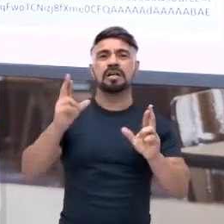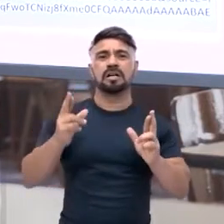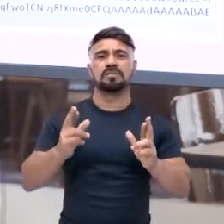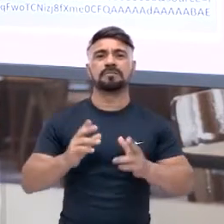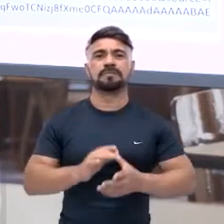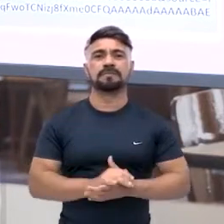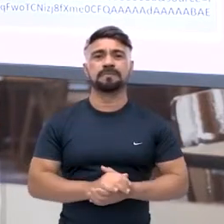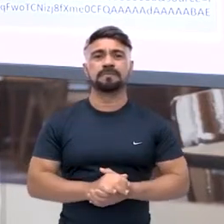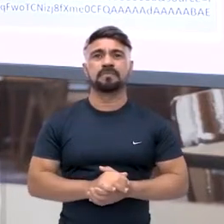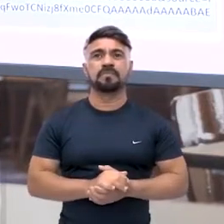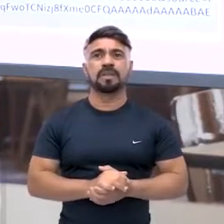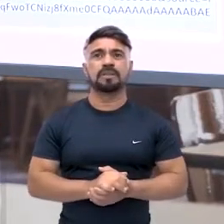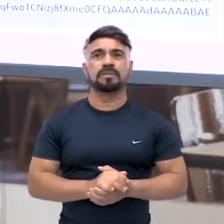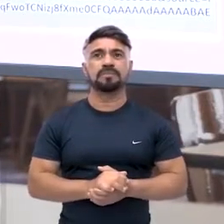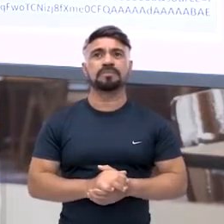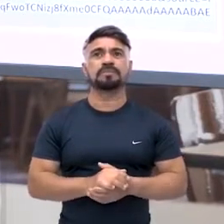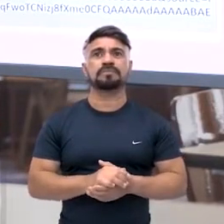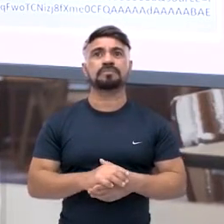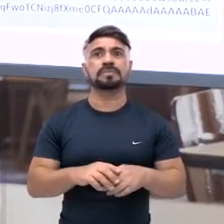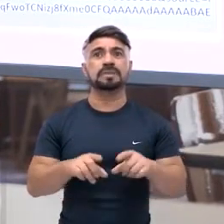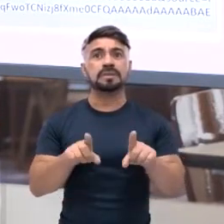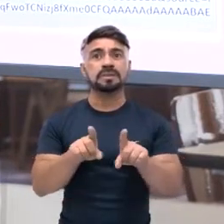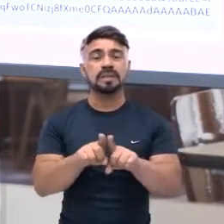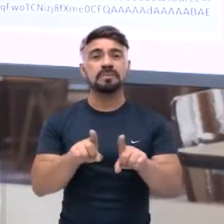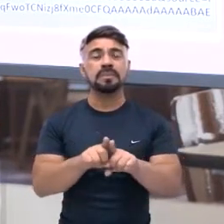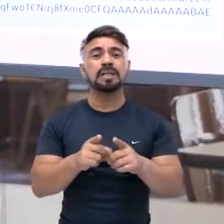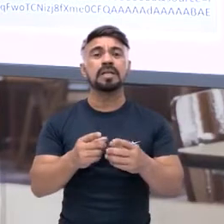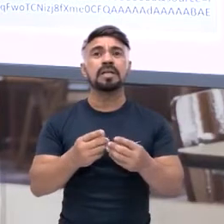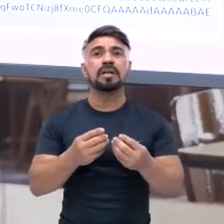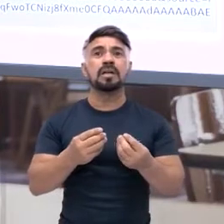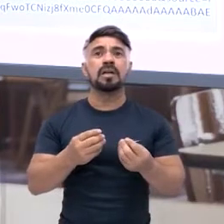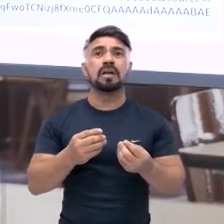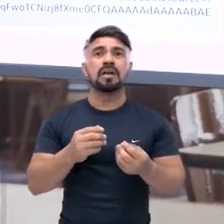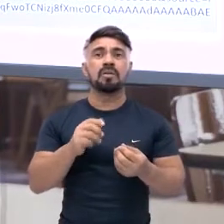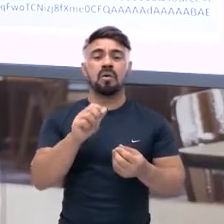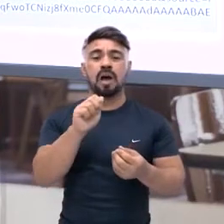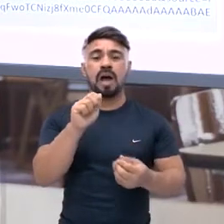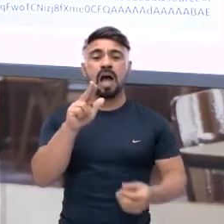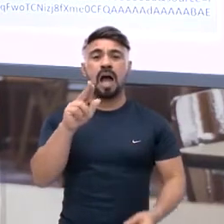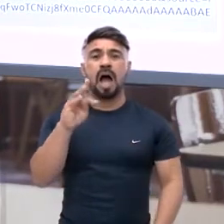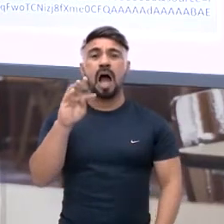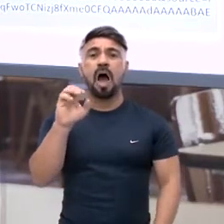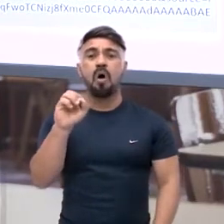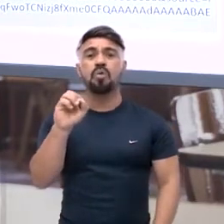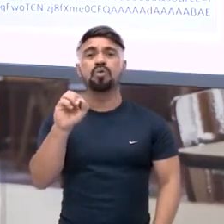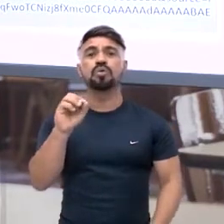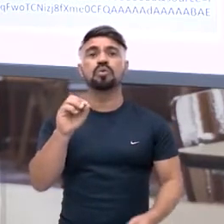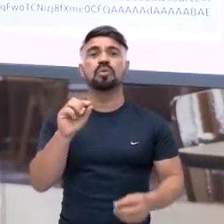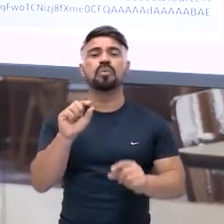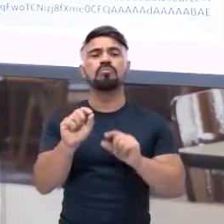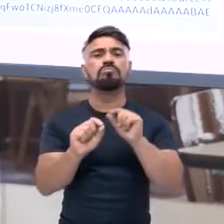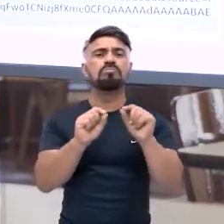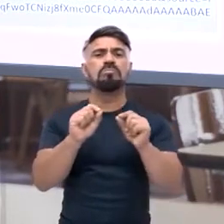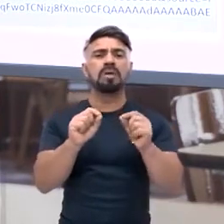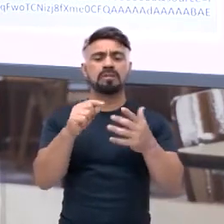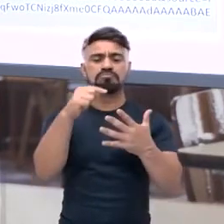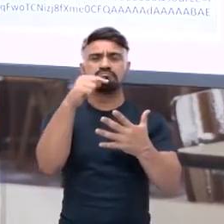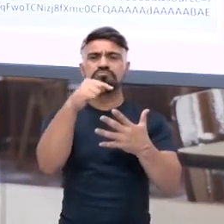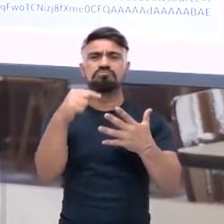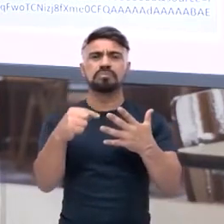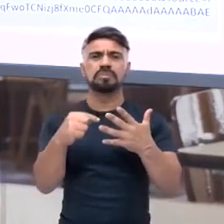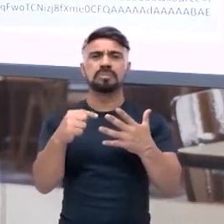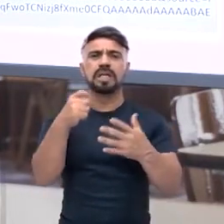sendo colocadas em pauta. E eu diria mais assim, o alto, ele tem mesclas